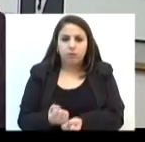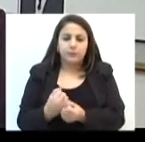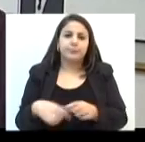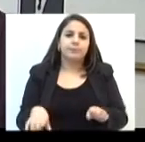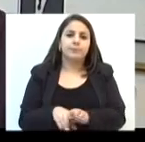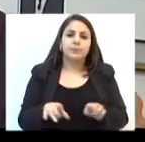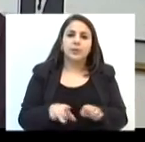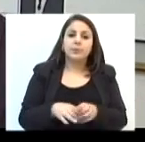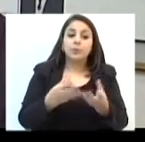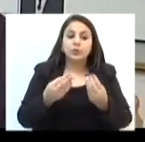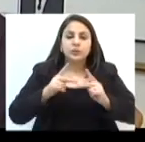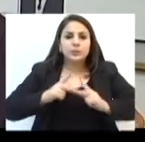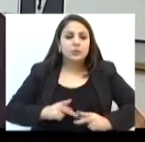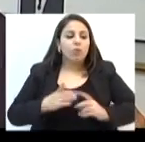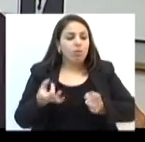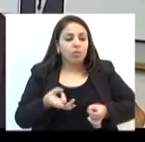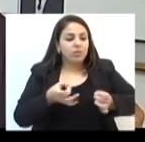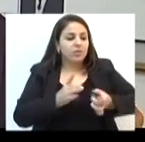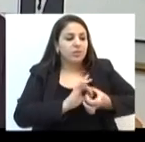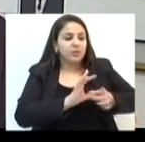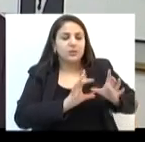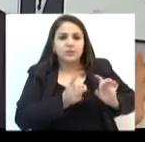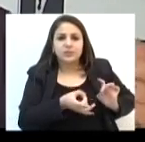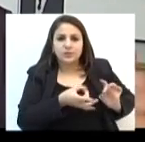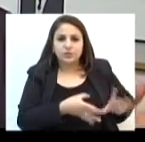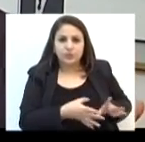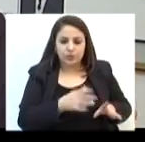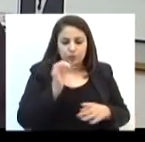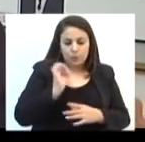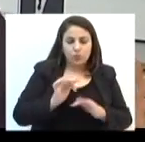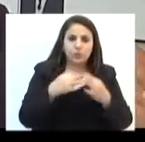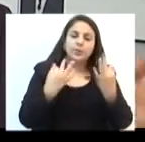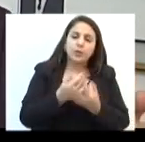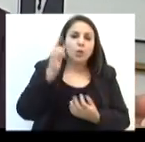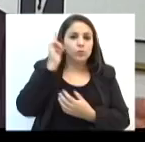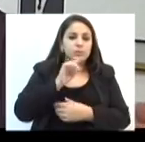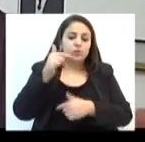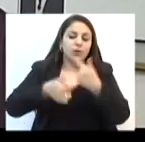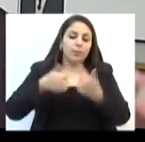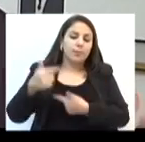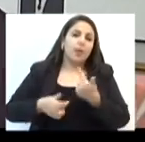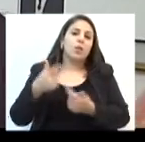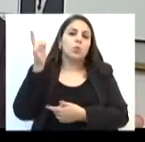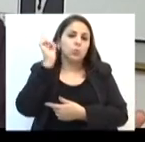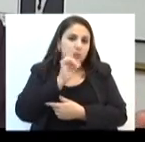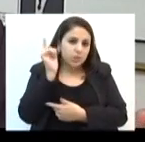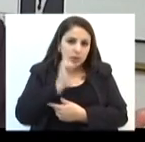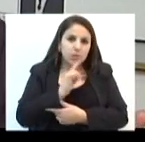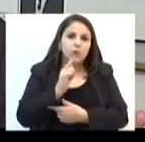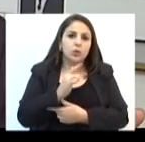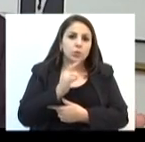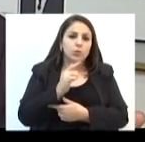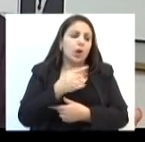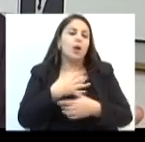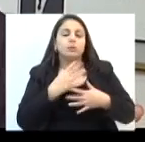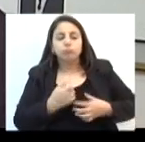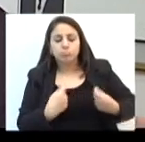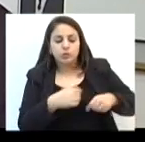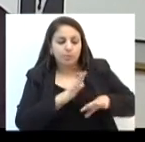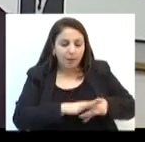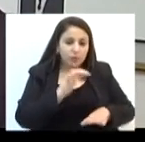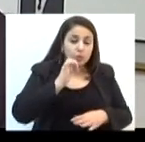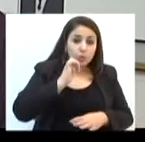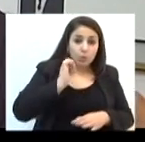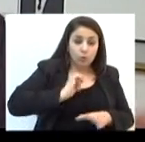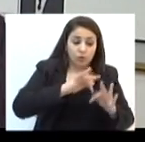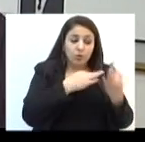estão desistindo automaticamente do Bolsa Família porque têm conseguido seu trabalho, seu emprego. Bom, agora eu não preciso mais do Bolsa Família, e